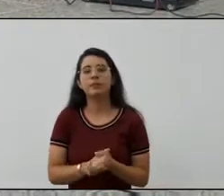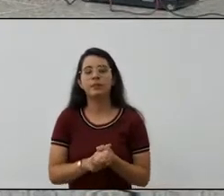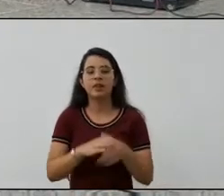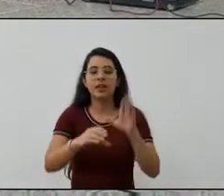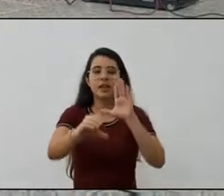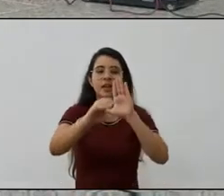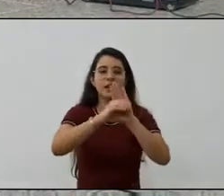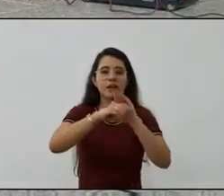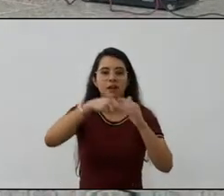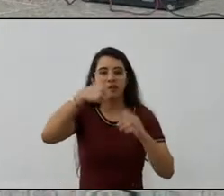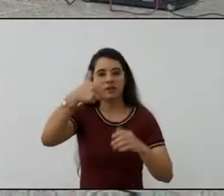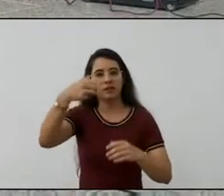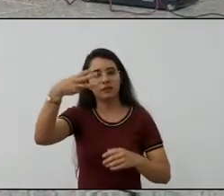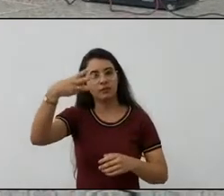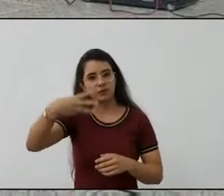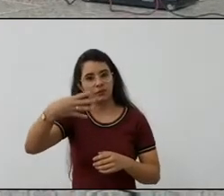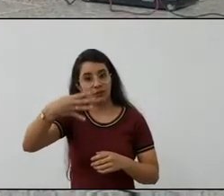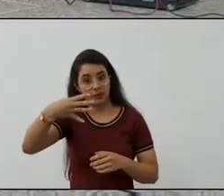Capítulo 14.